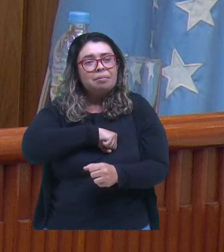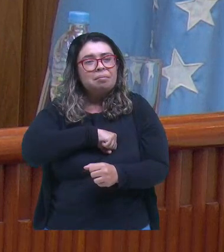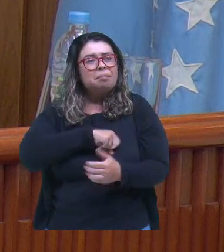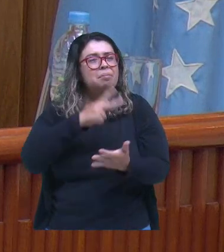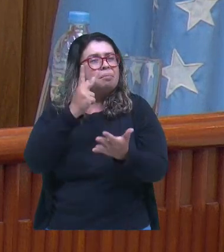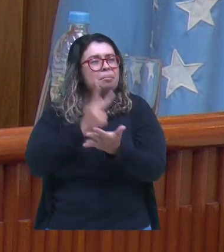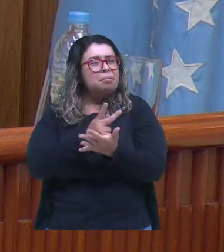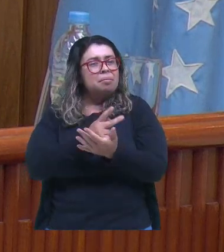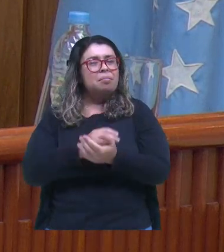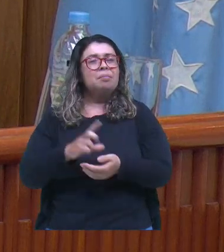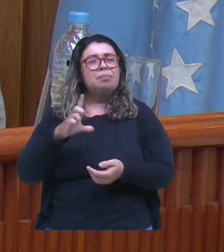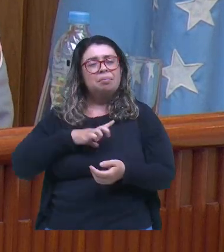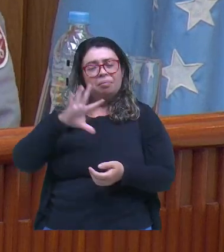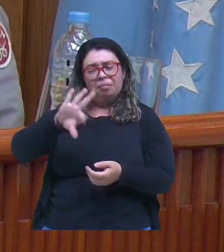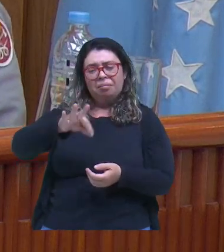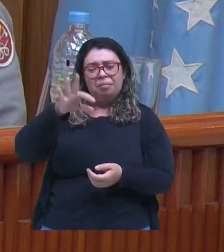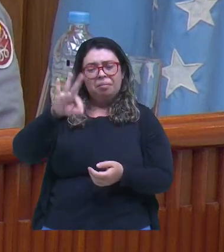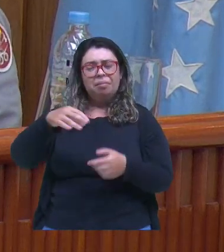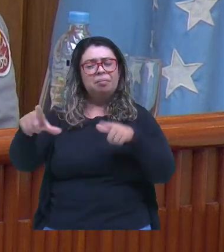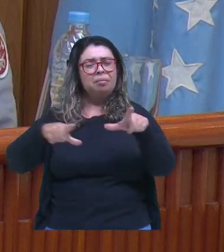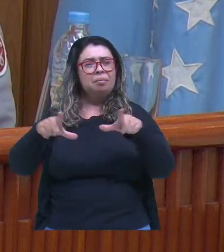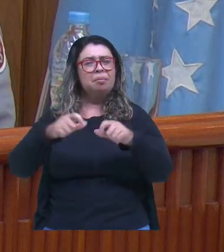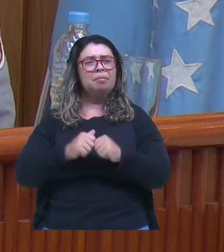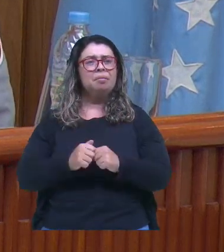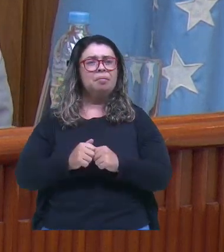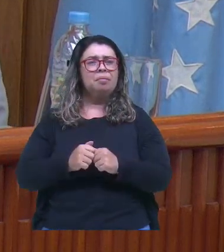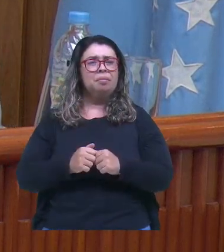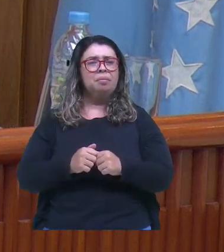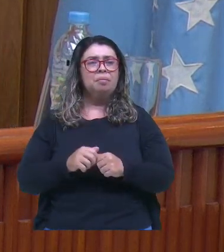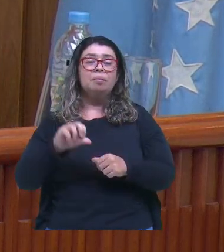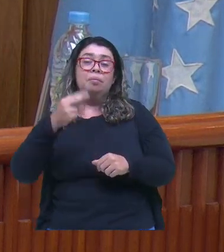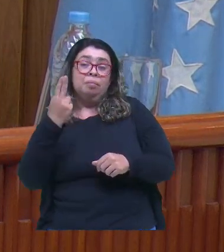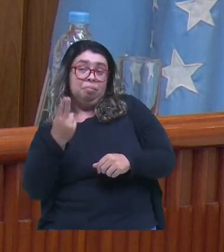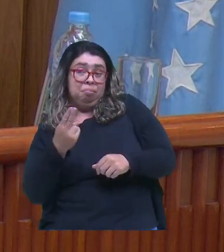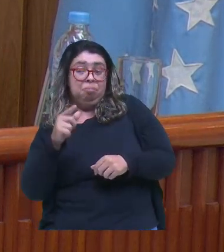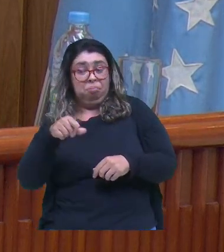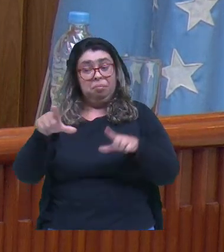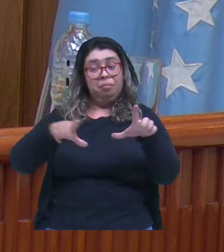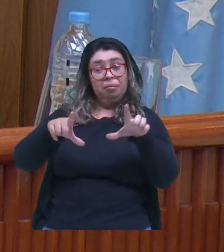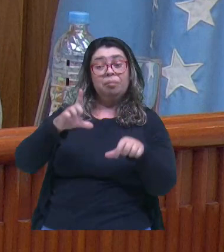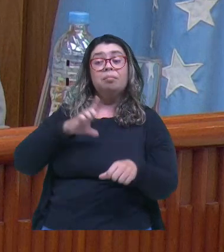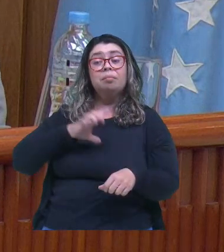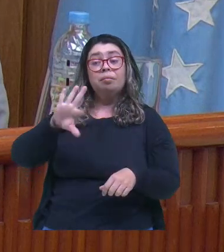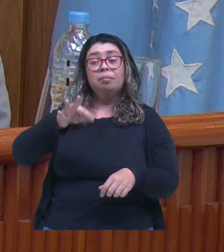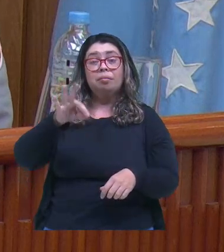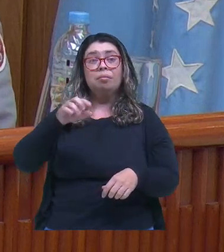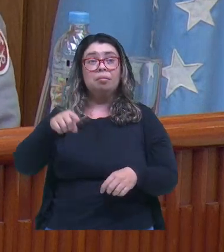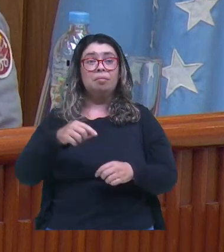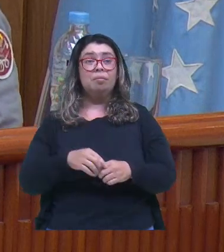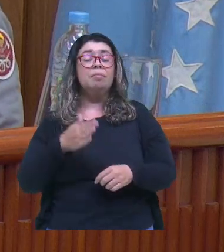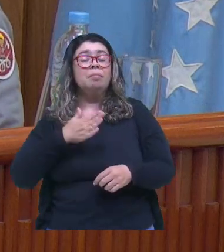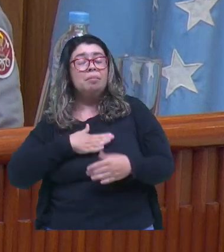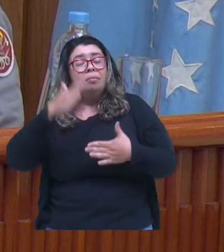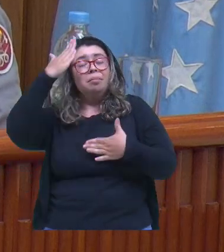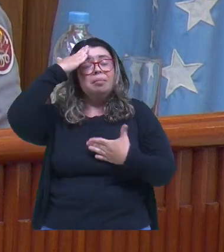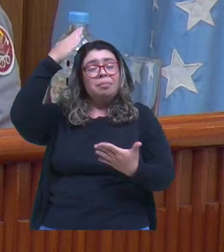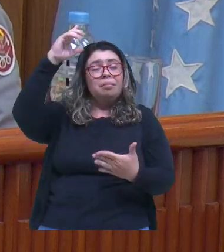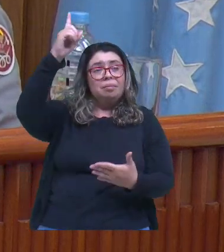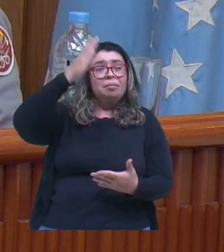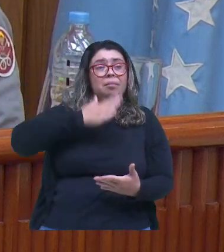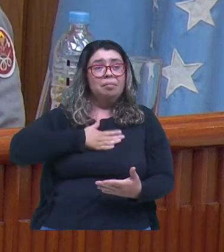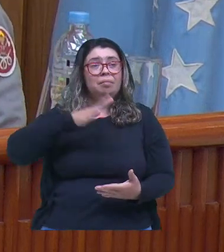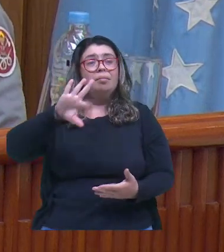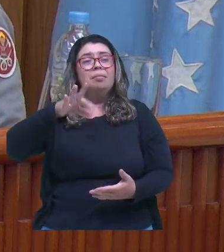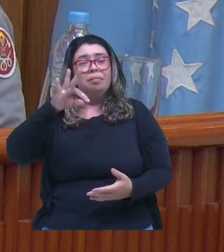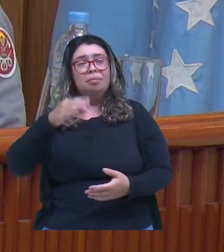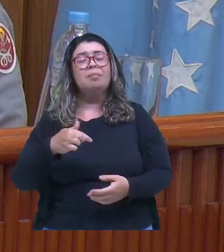ter escolhido a sua profissão ou a sua profissão ter te escolhido. A minha, graças a Deus, me escolheu. E eu